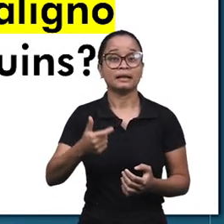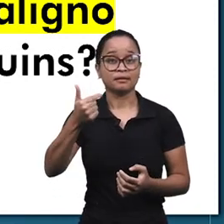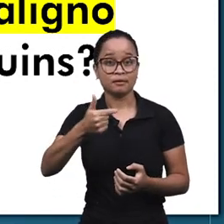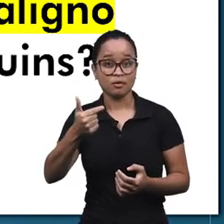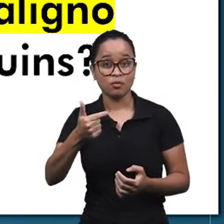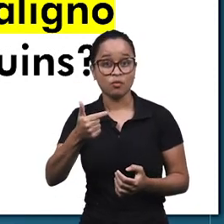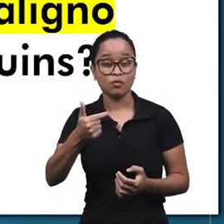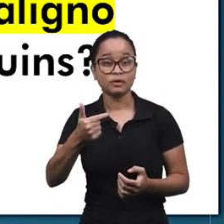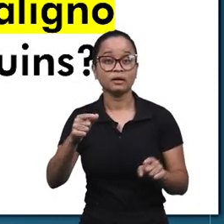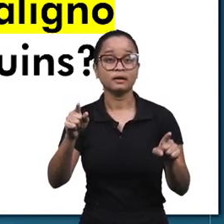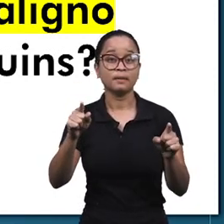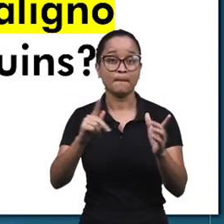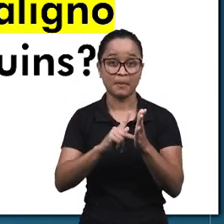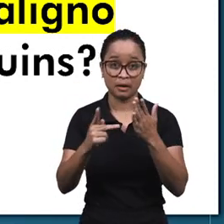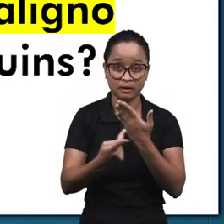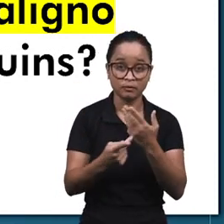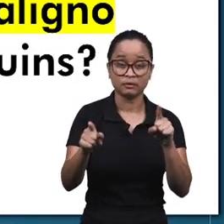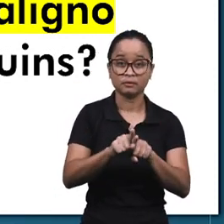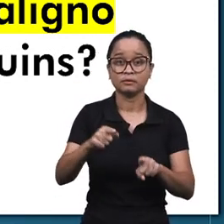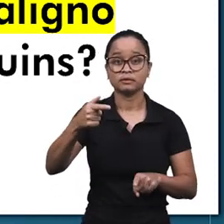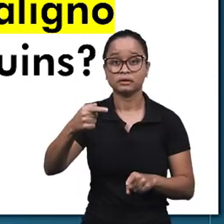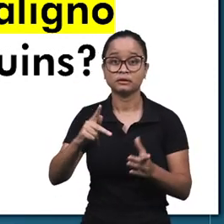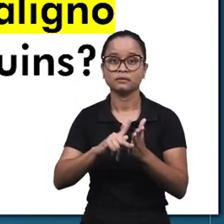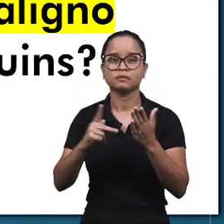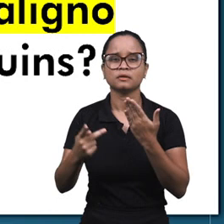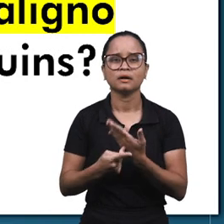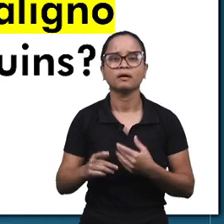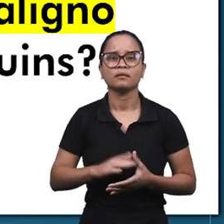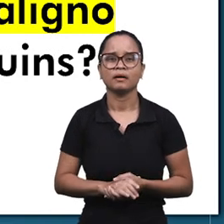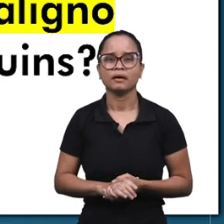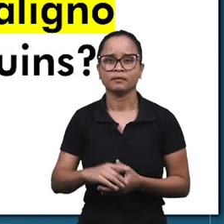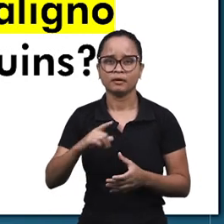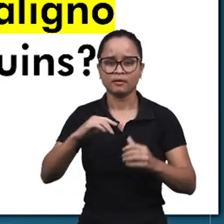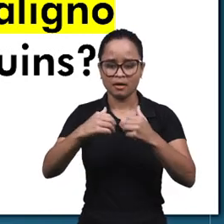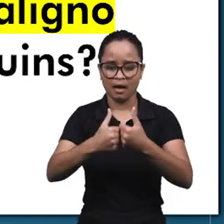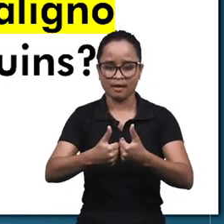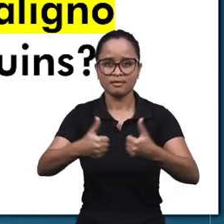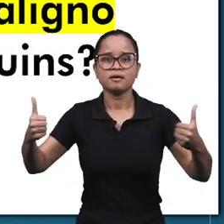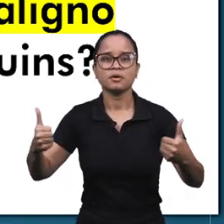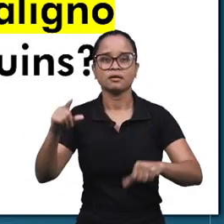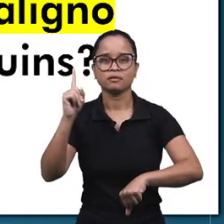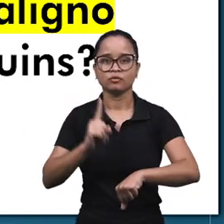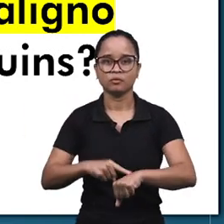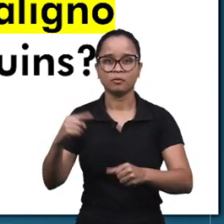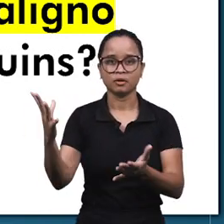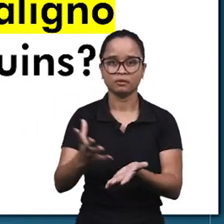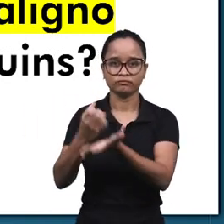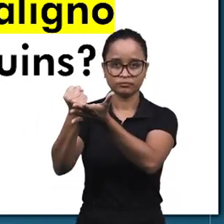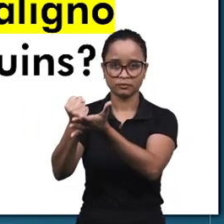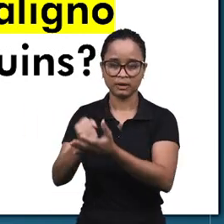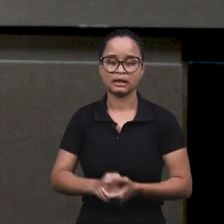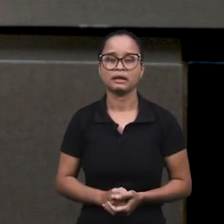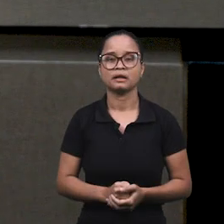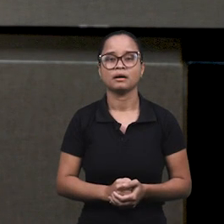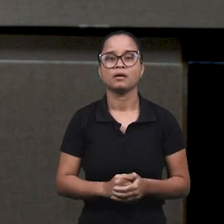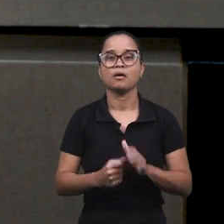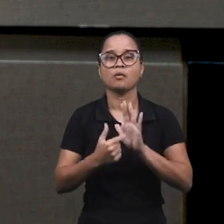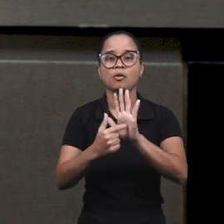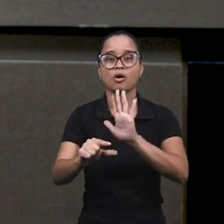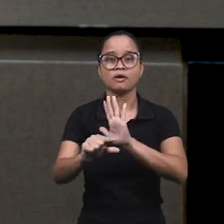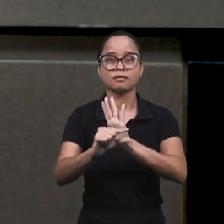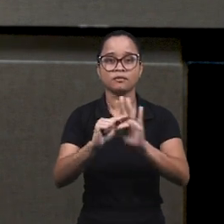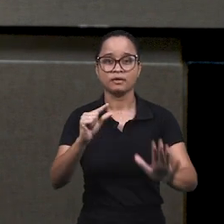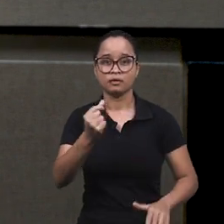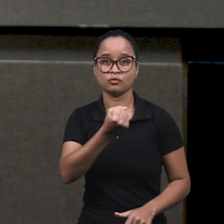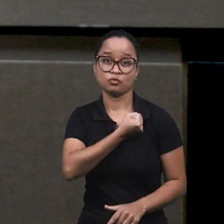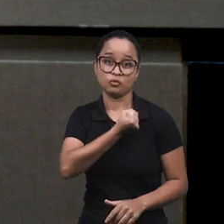para fazer a separação ou a ceifa? Cite o número do verso. Muito bem,